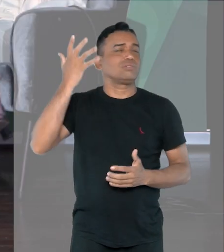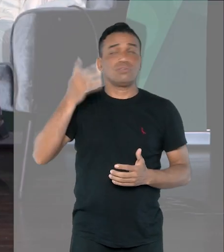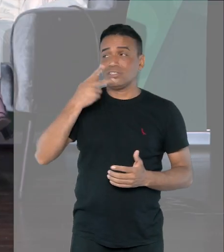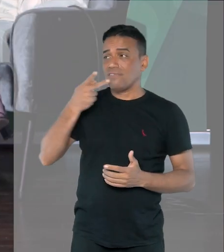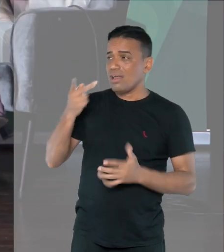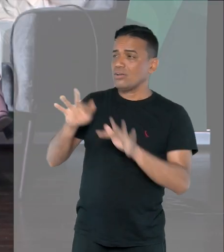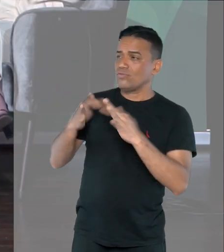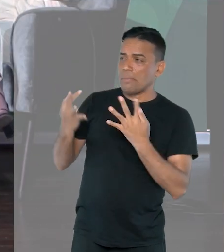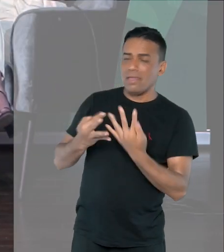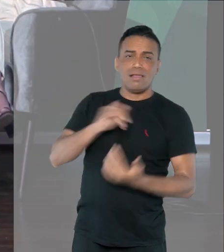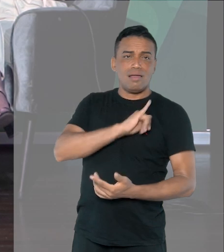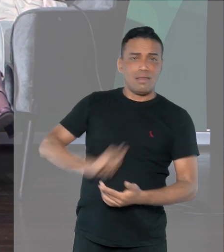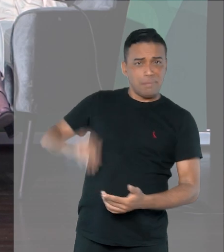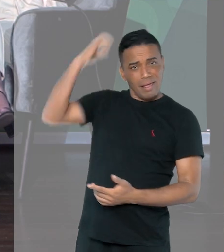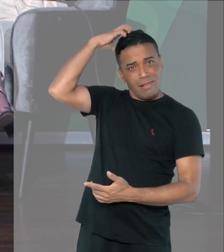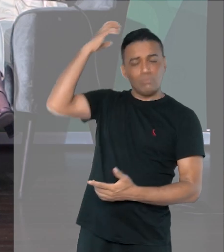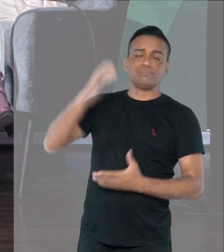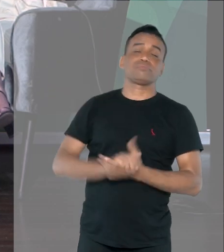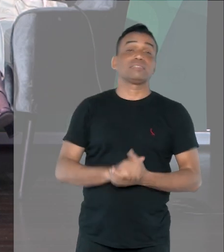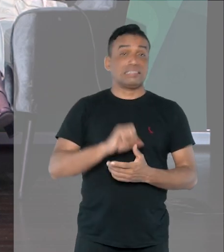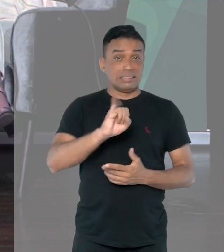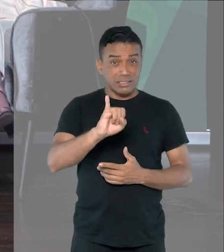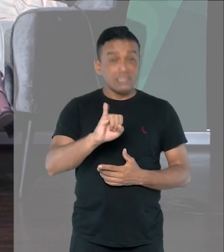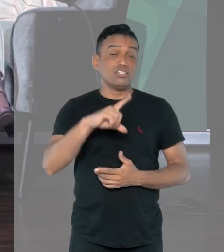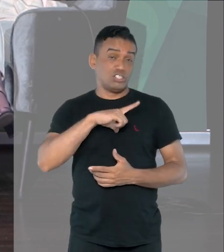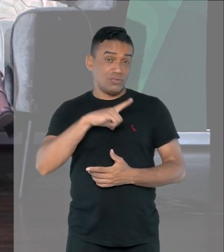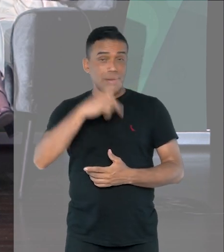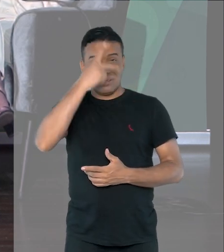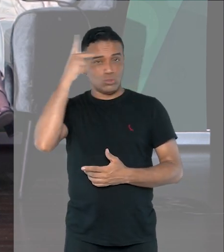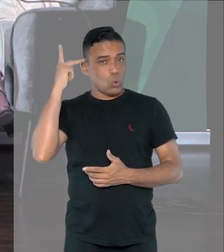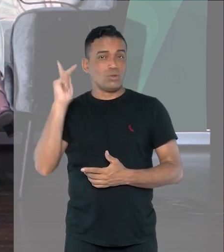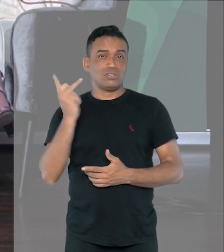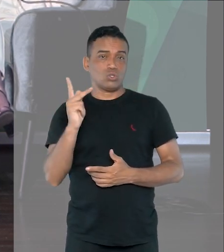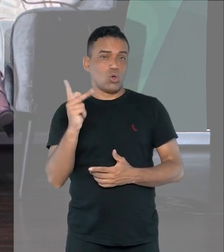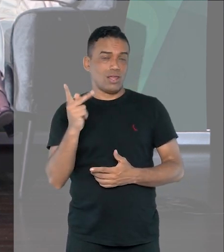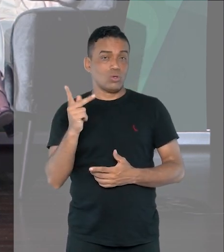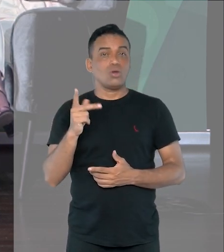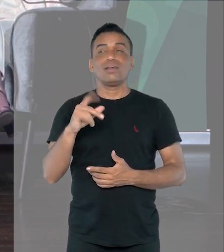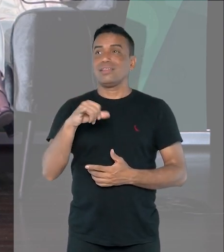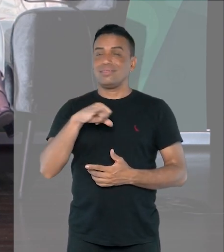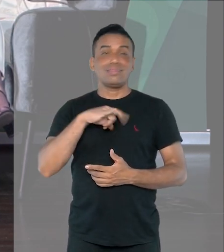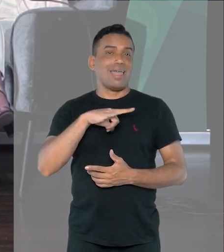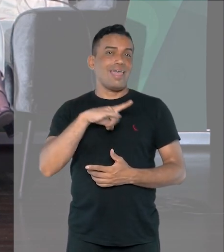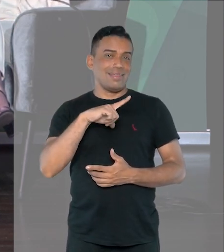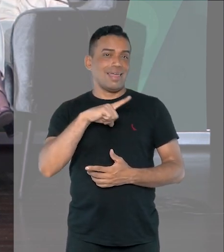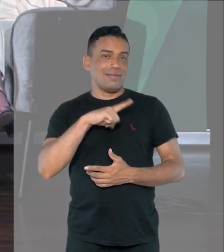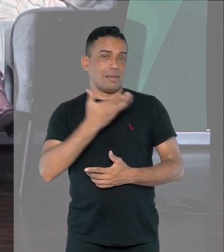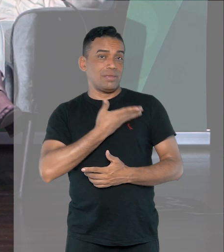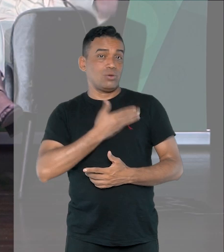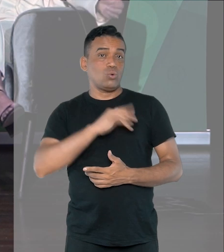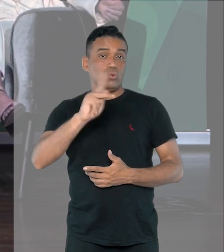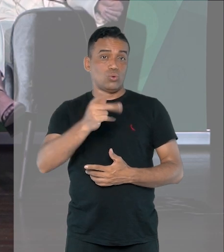imperial? Se houverem historiadores, né, meu querido Jefferson? Eu tenho aqui um colega querido, o Igor, que está aqui,